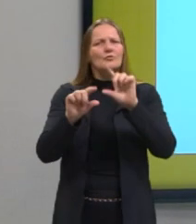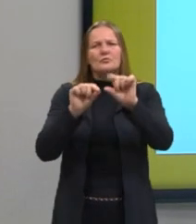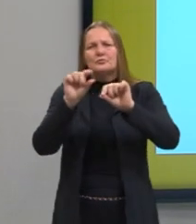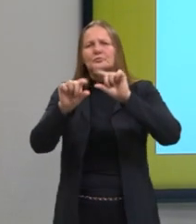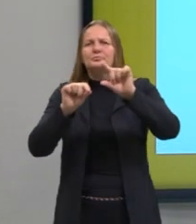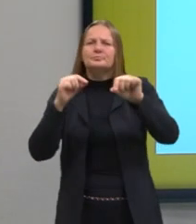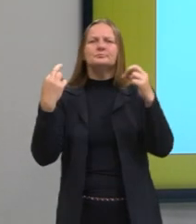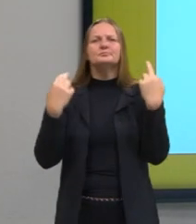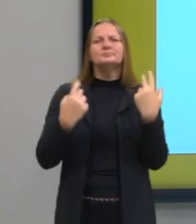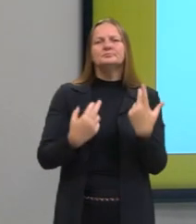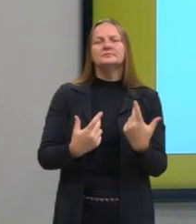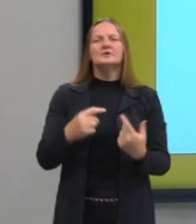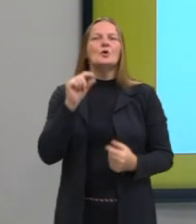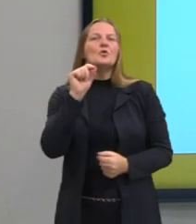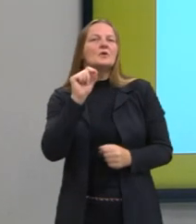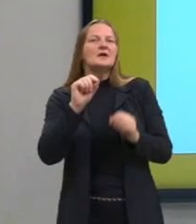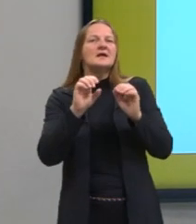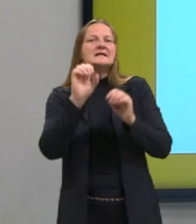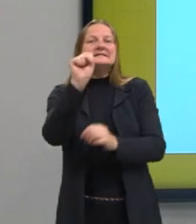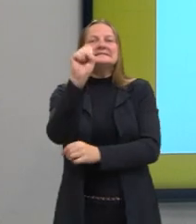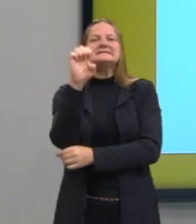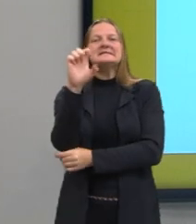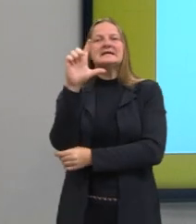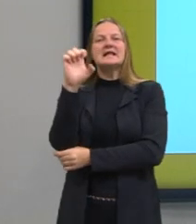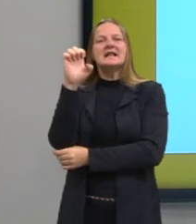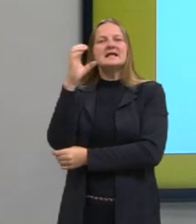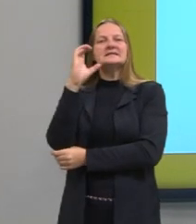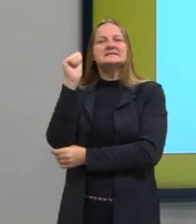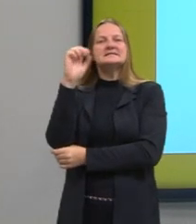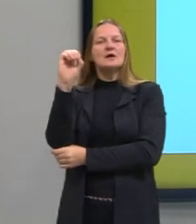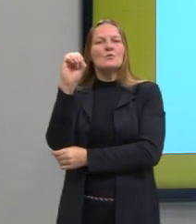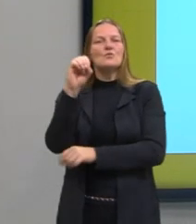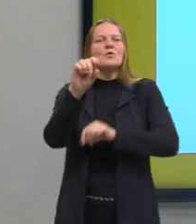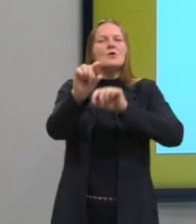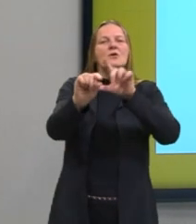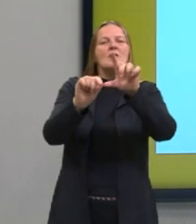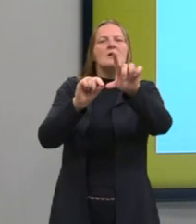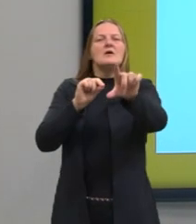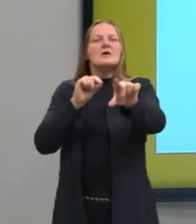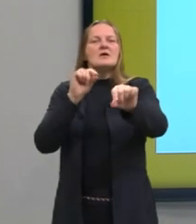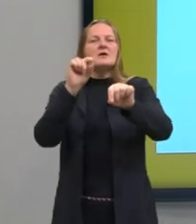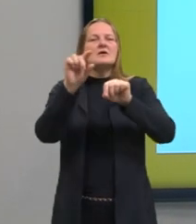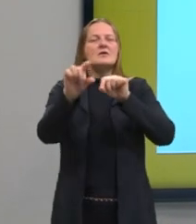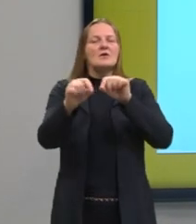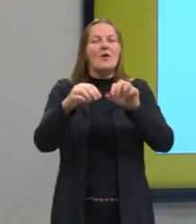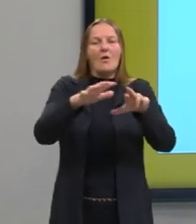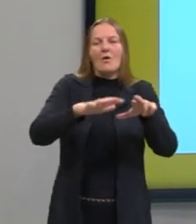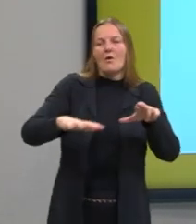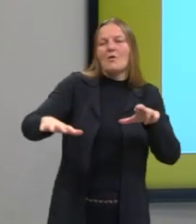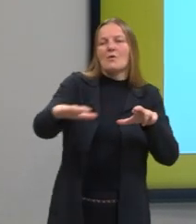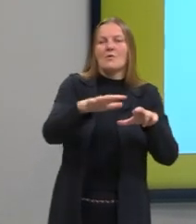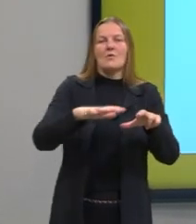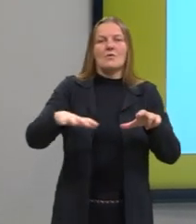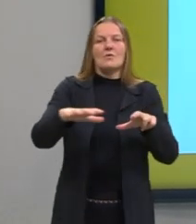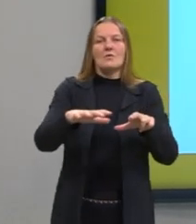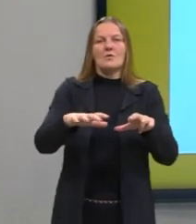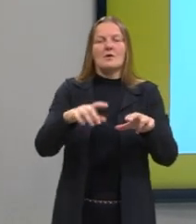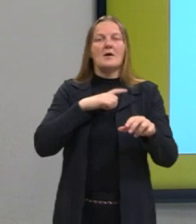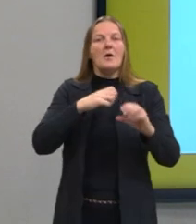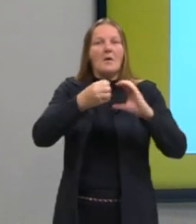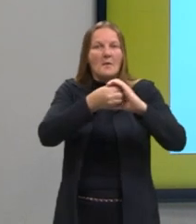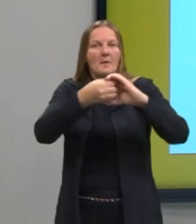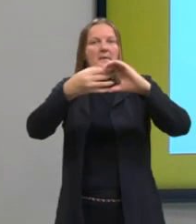porque a seleção natural que quer dizer vamos lembrar seleção natural é quando o ambiente seleciona